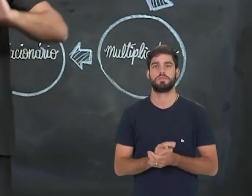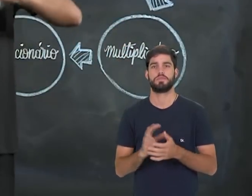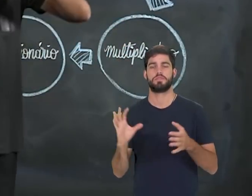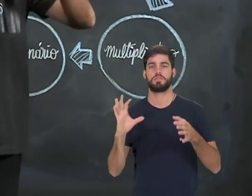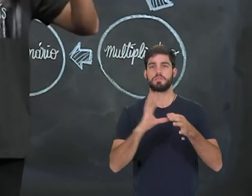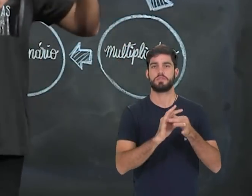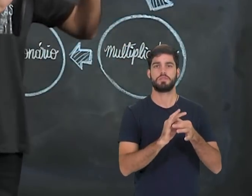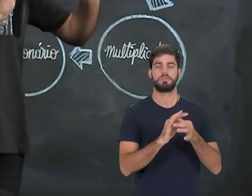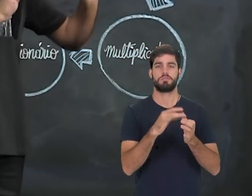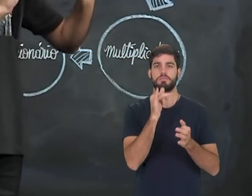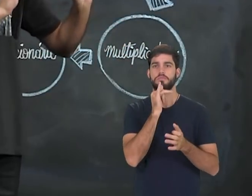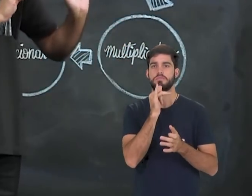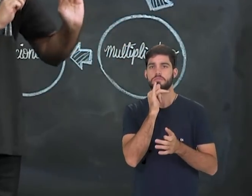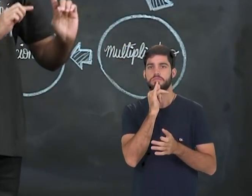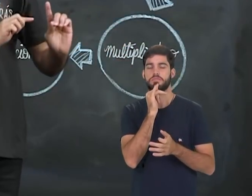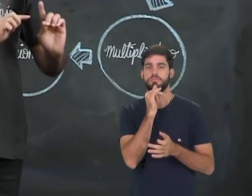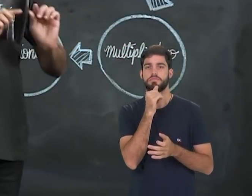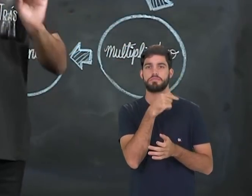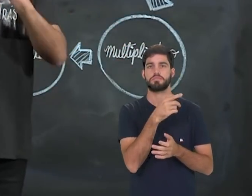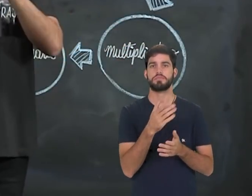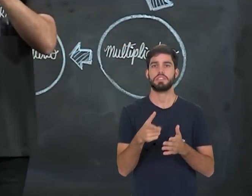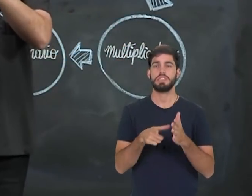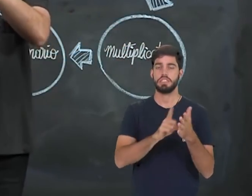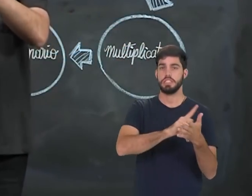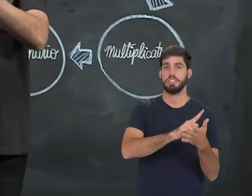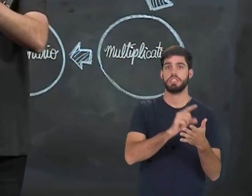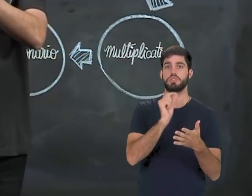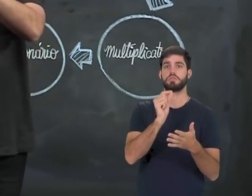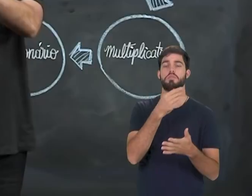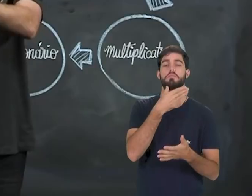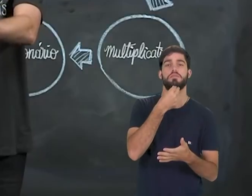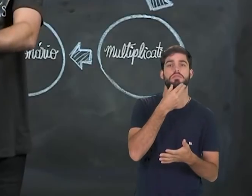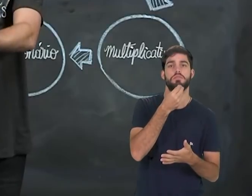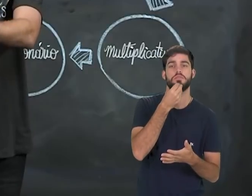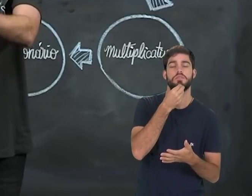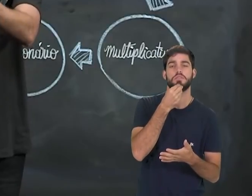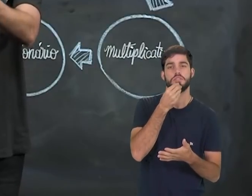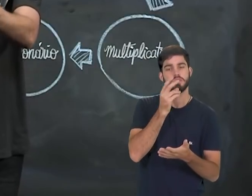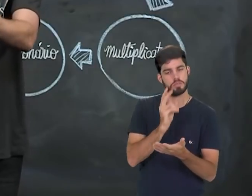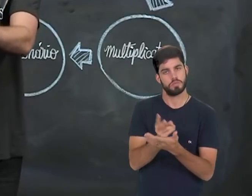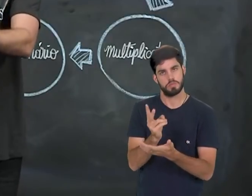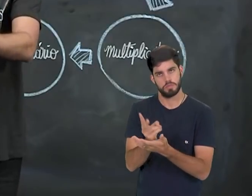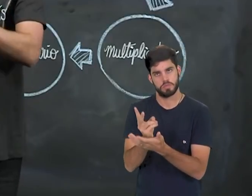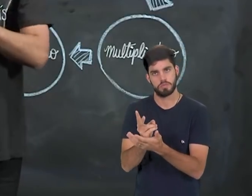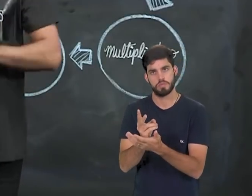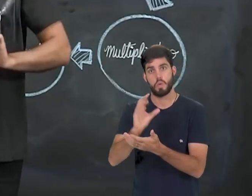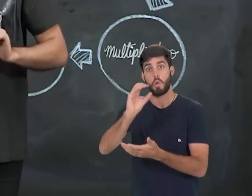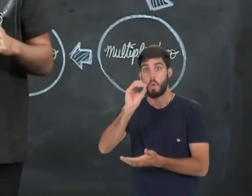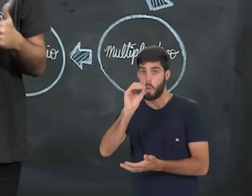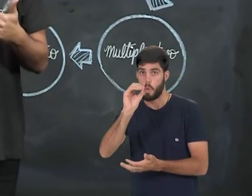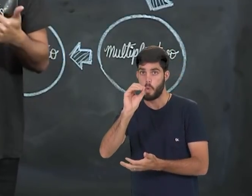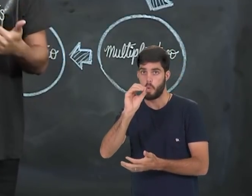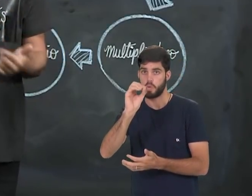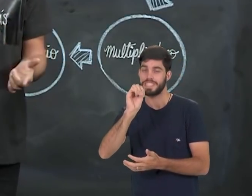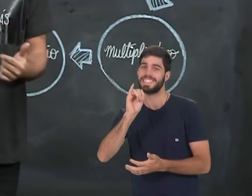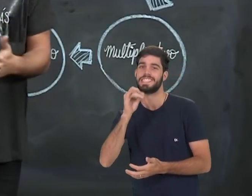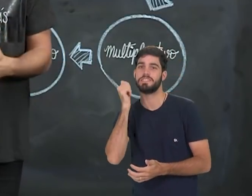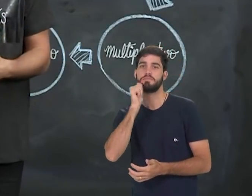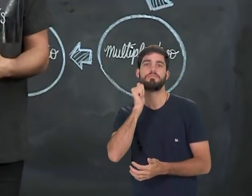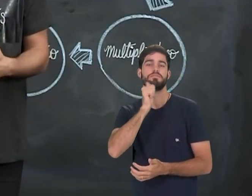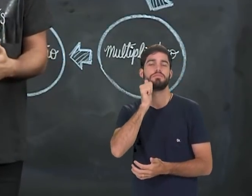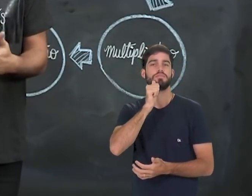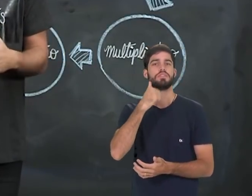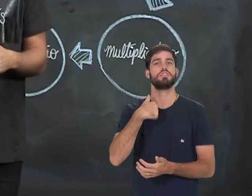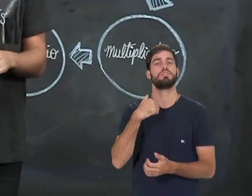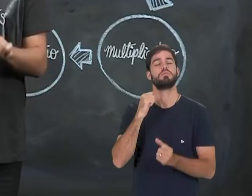anterior. Se as palavras anteriores forem masculinas, eu vou manter esse ambos no gênero masculino. Se forem palavras femininas, eu vou